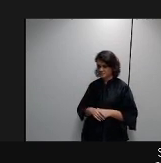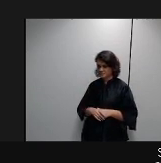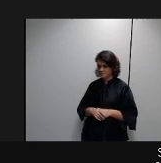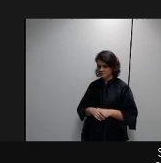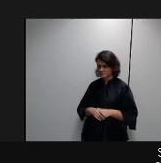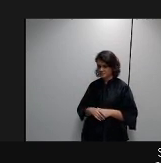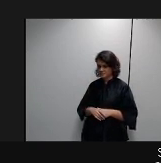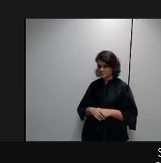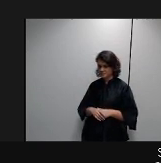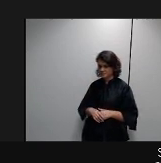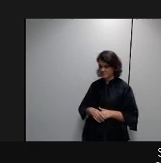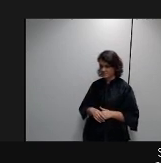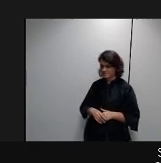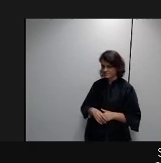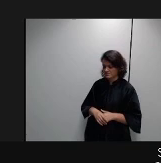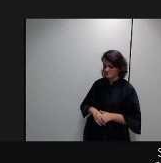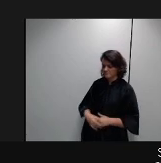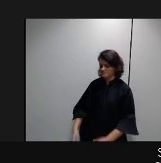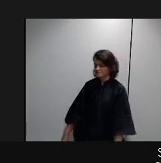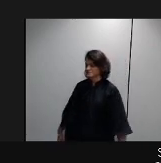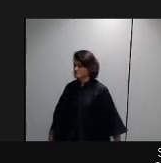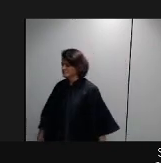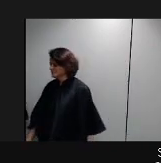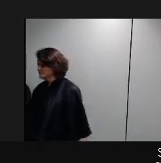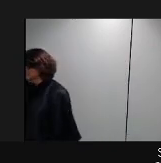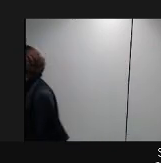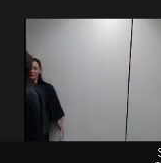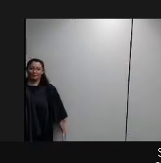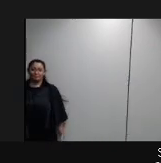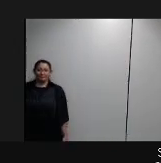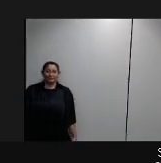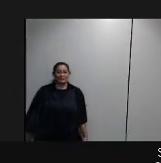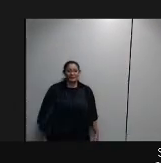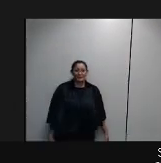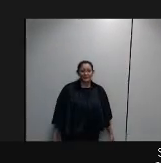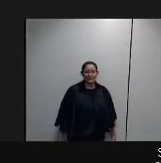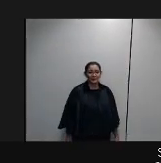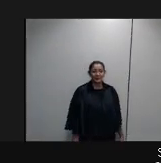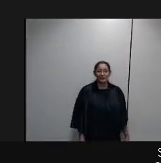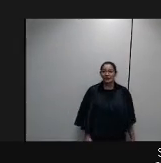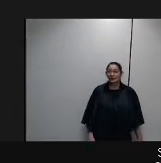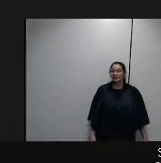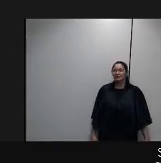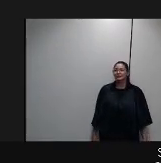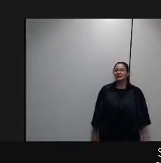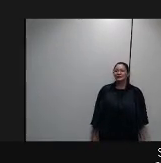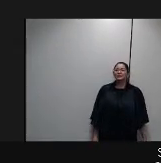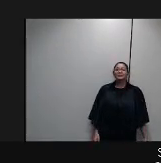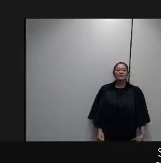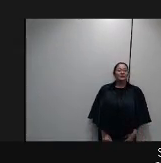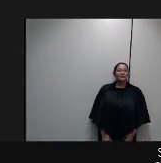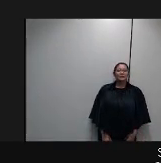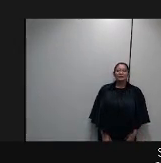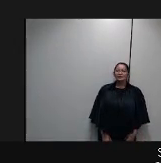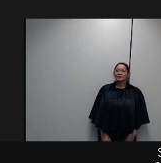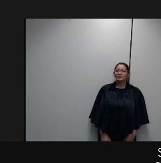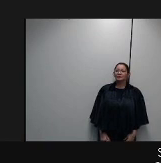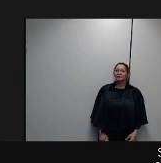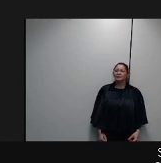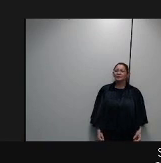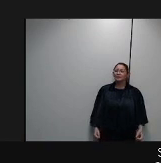é a matéria da execução fiscal estava sub judice a massa ordinária